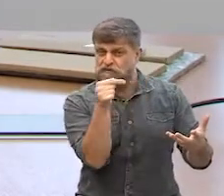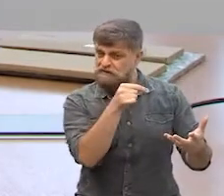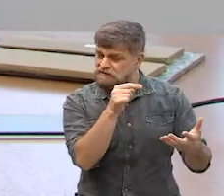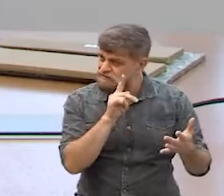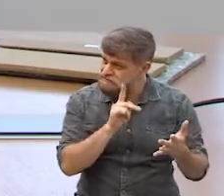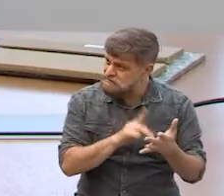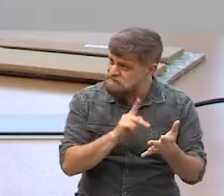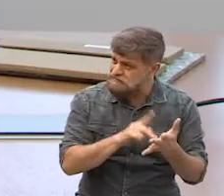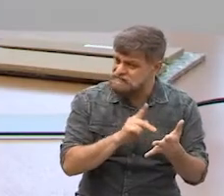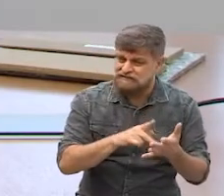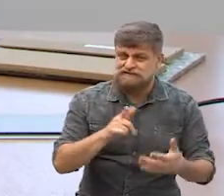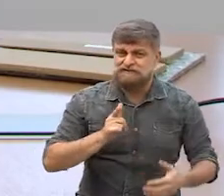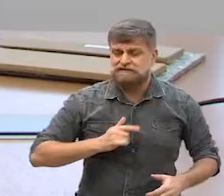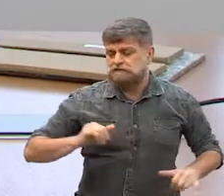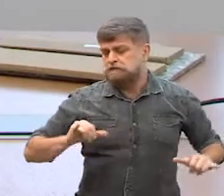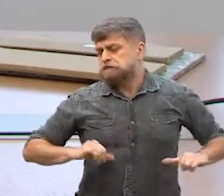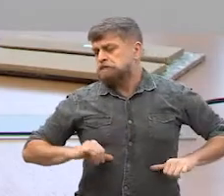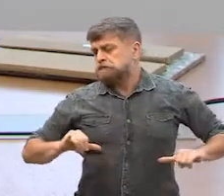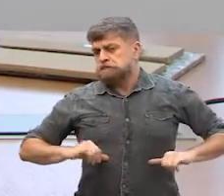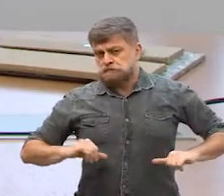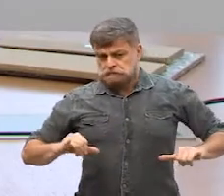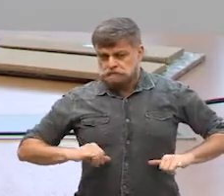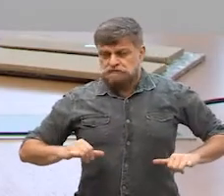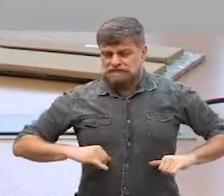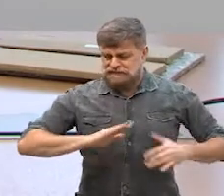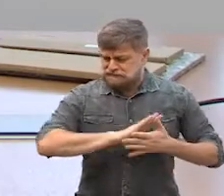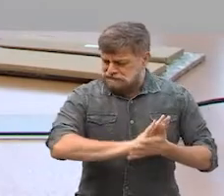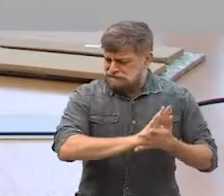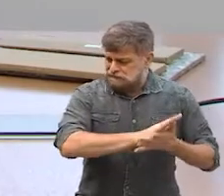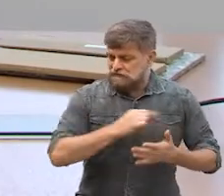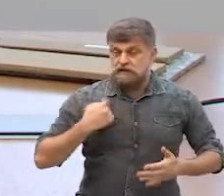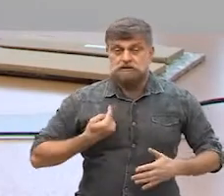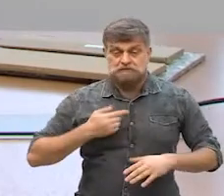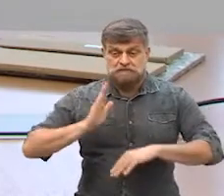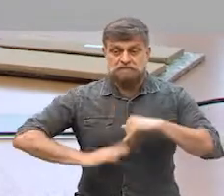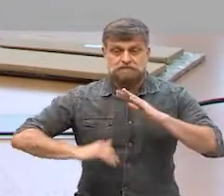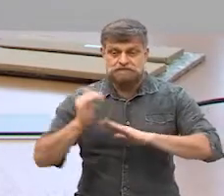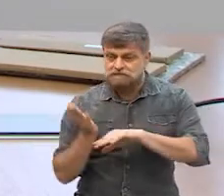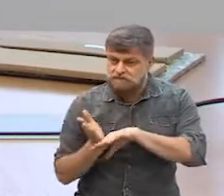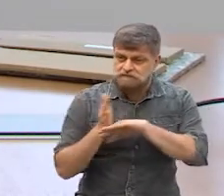ele está gritando, né, por ajuda, né, e ele nos dá